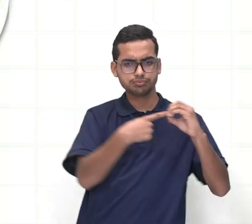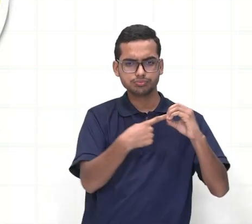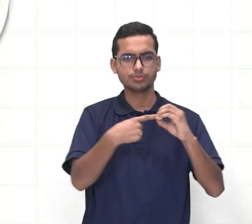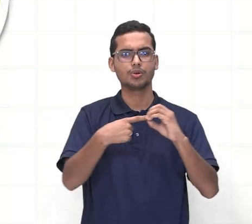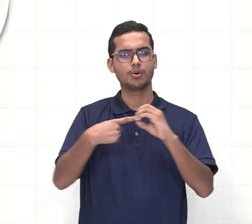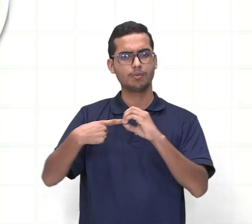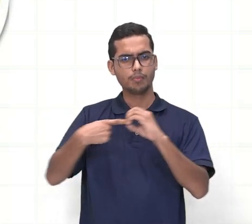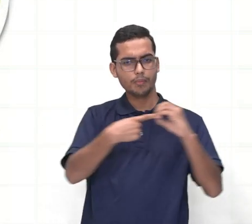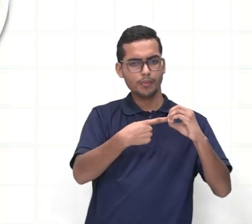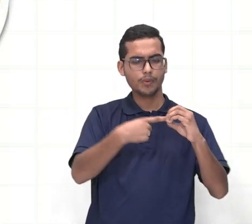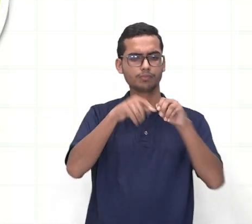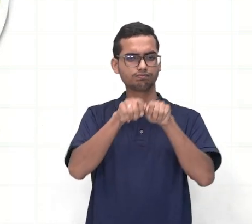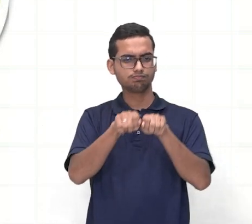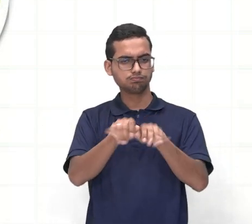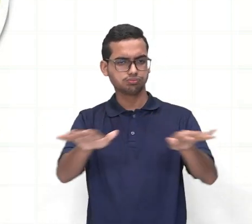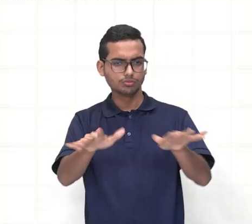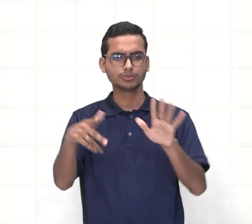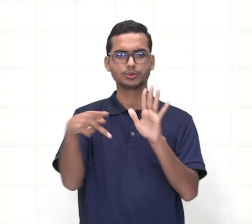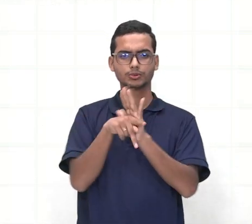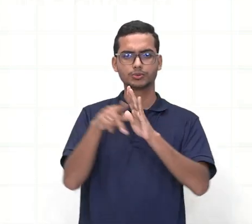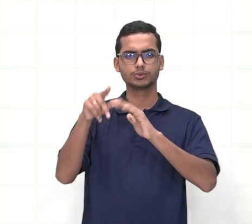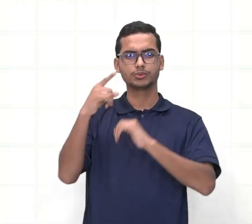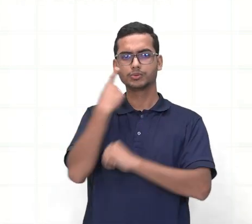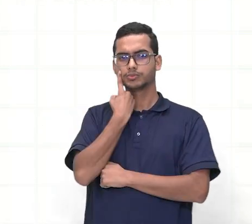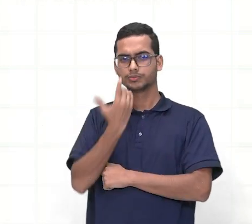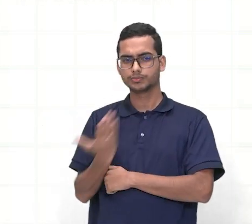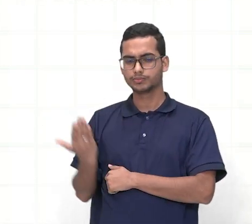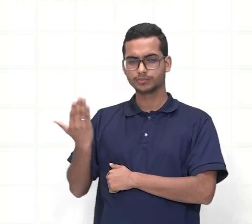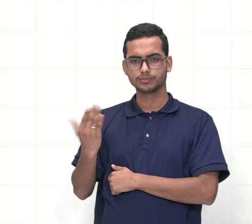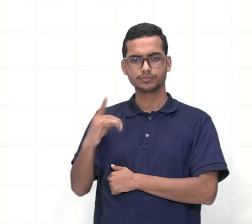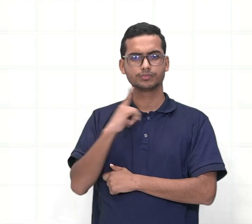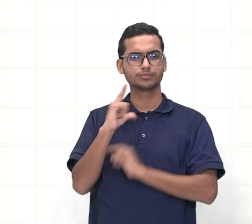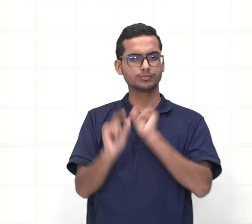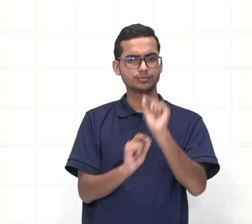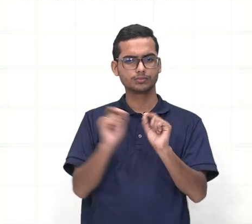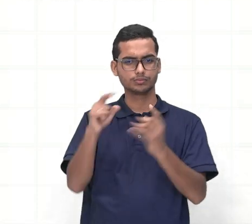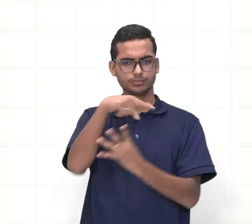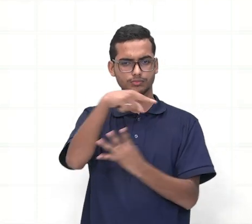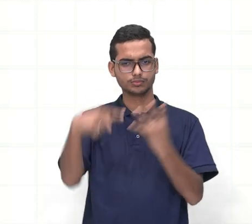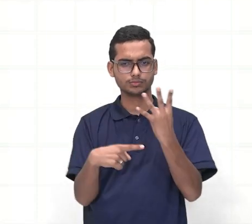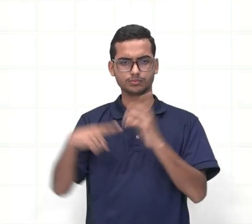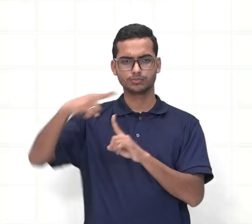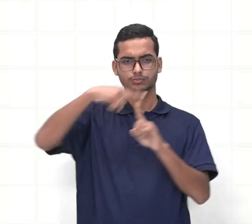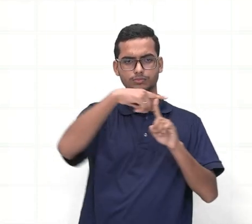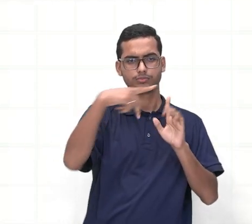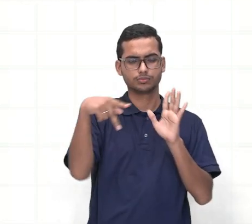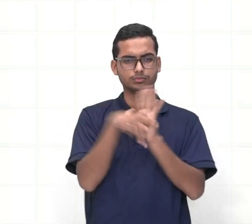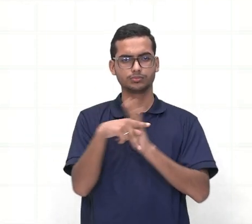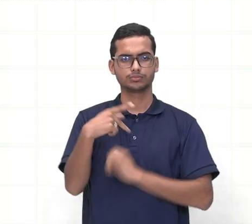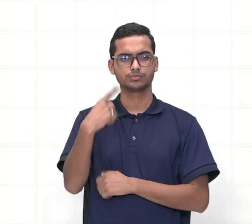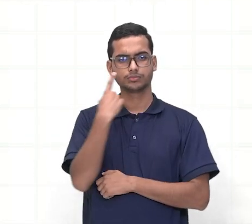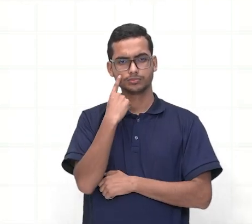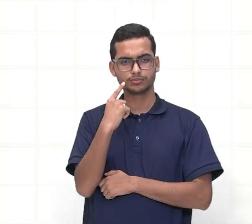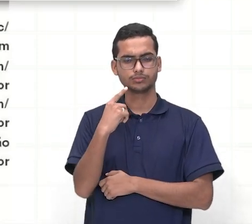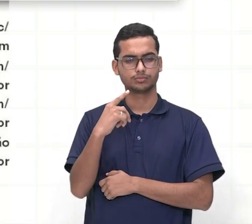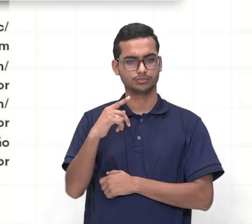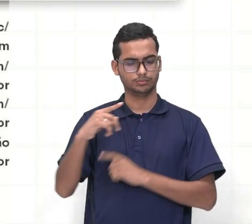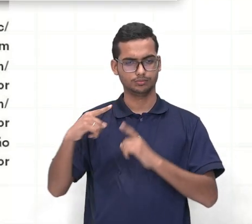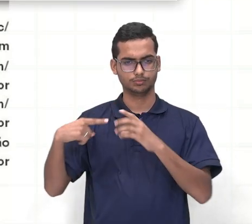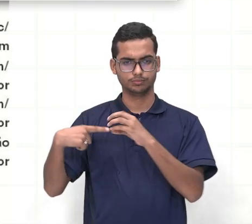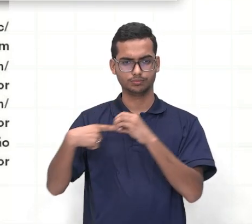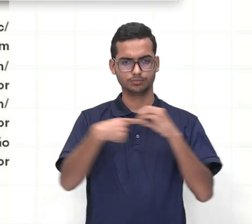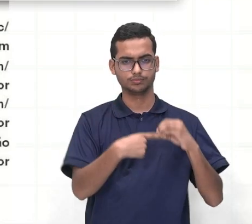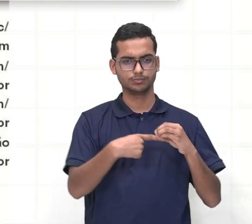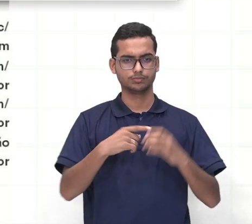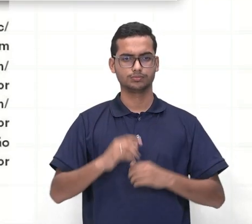Plasmodium, certo? E esse protozoário, nós temos 4 tipos de